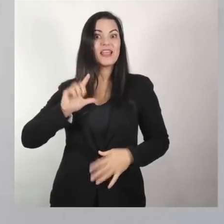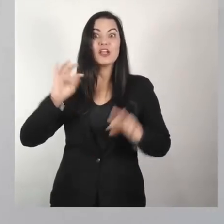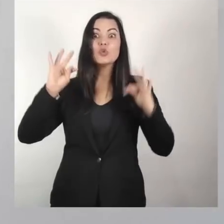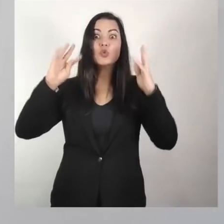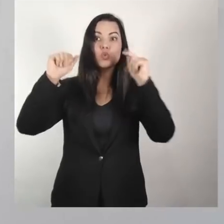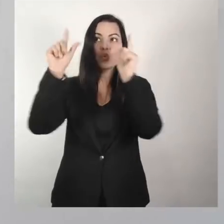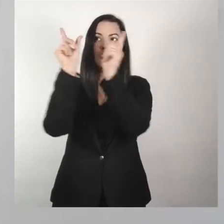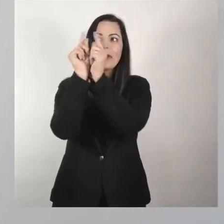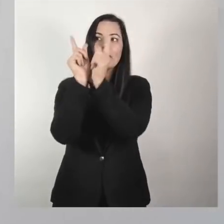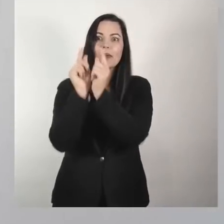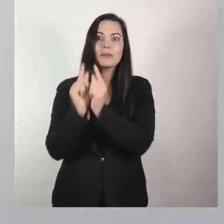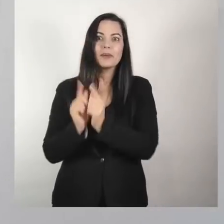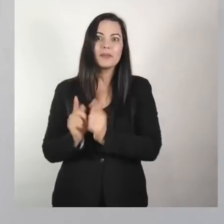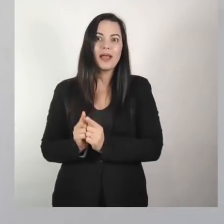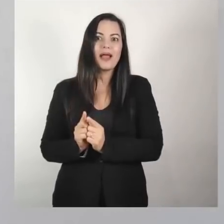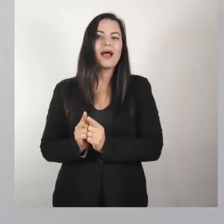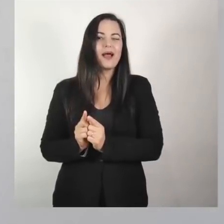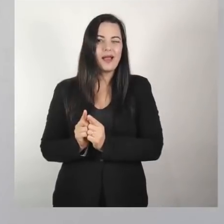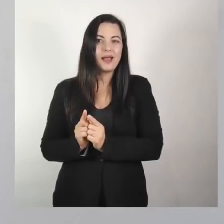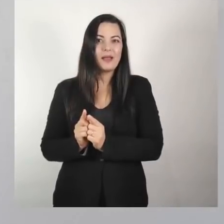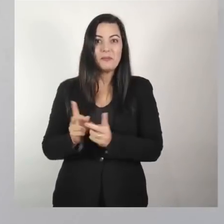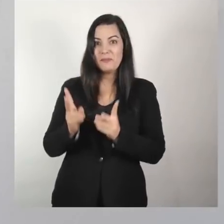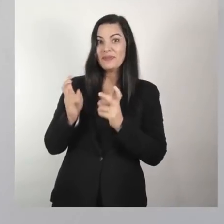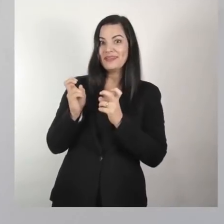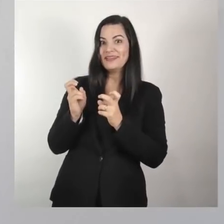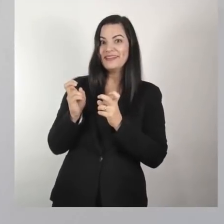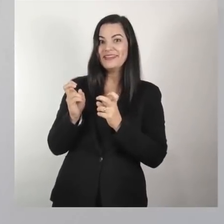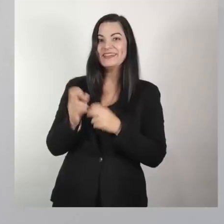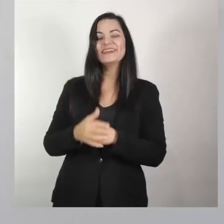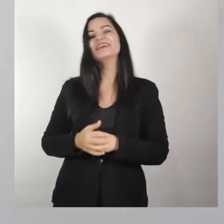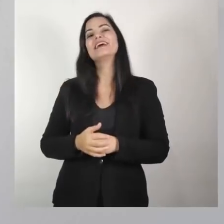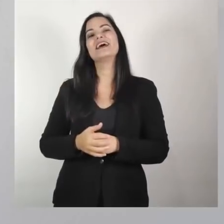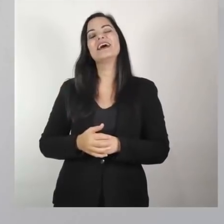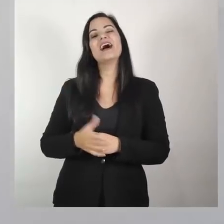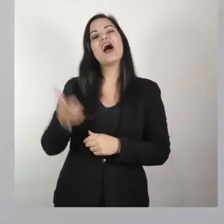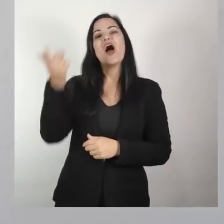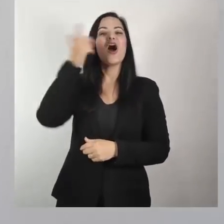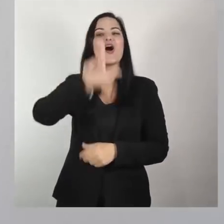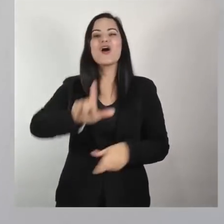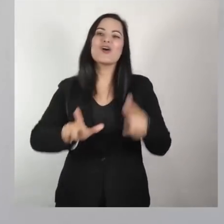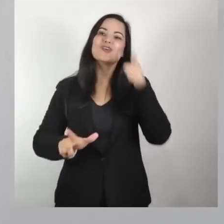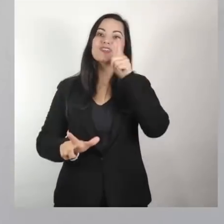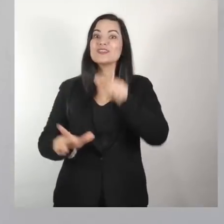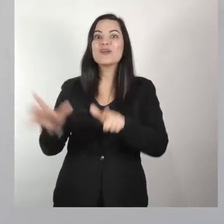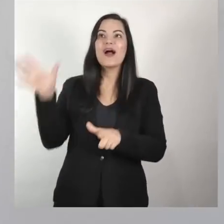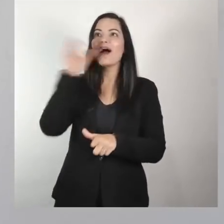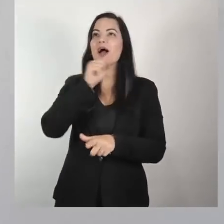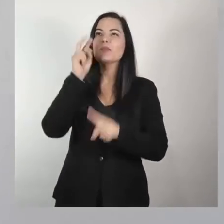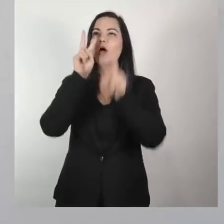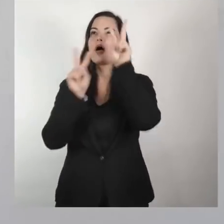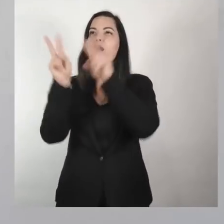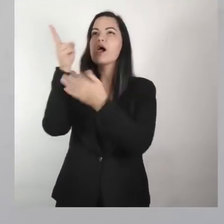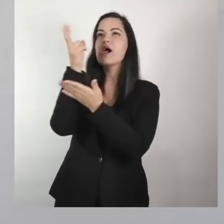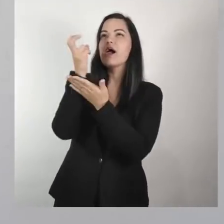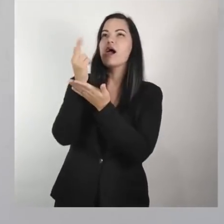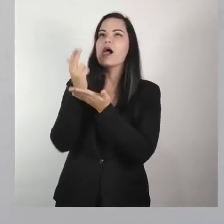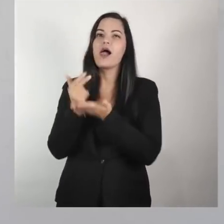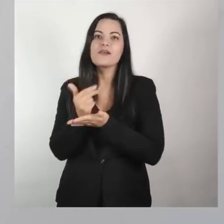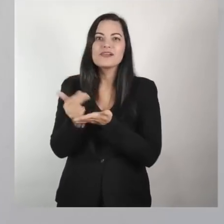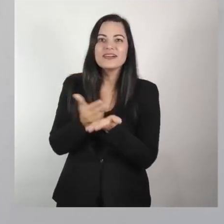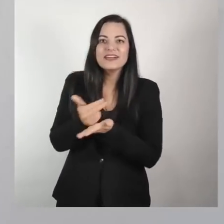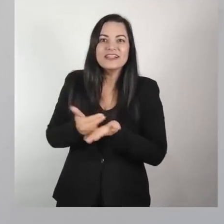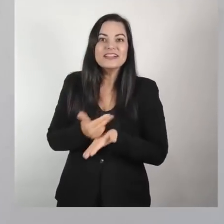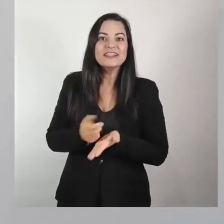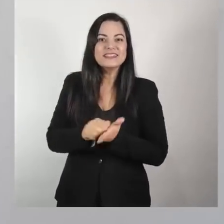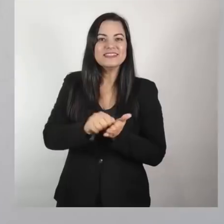siglas. Quem percebeu isso? Quem ganhou tempo aí na investigação e já anotou as informações aqui